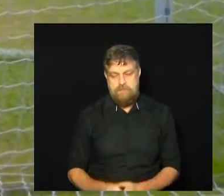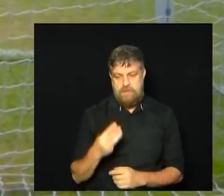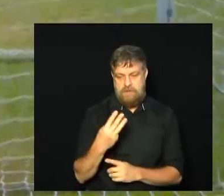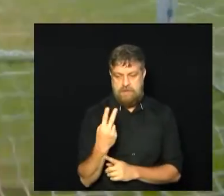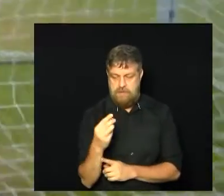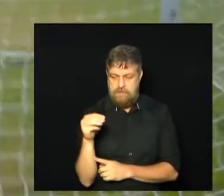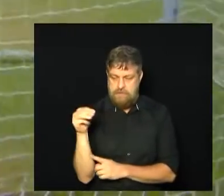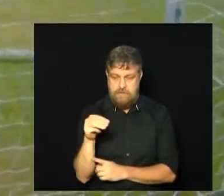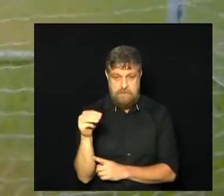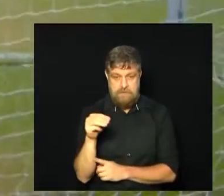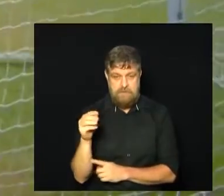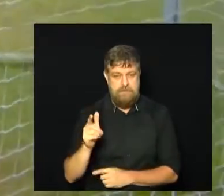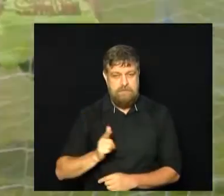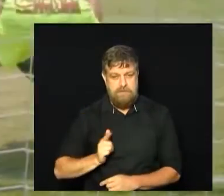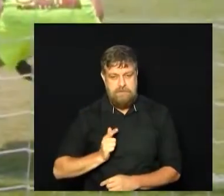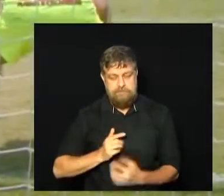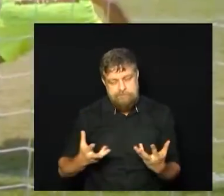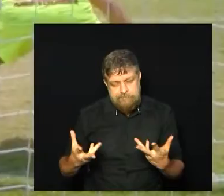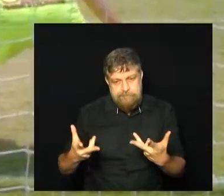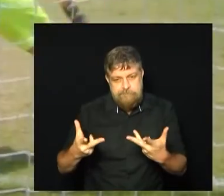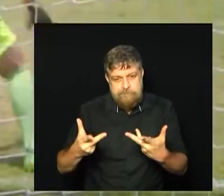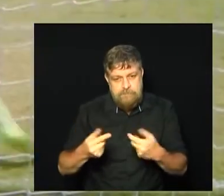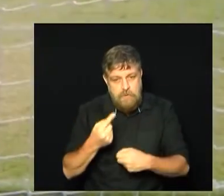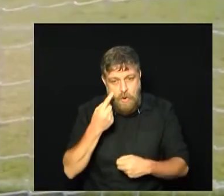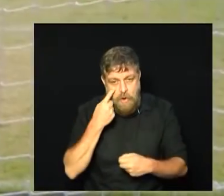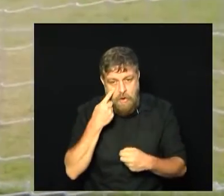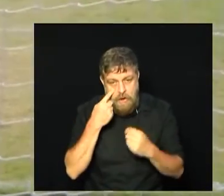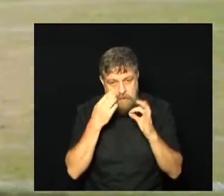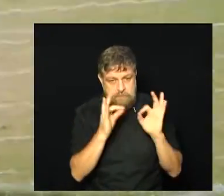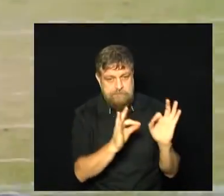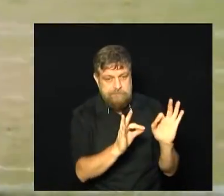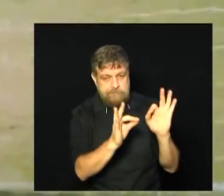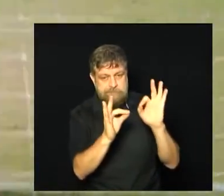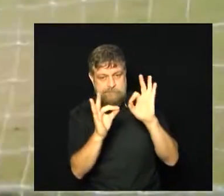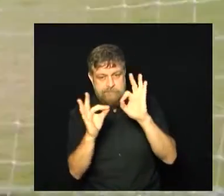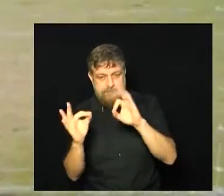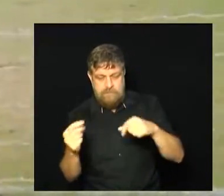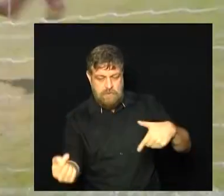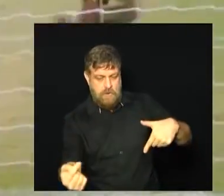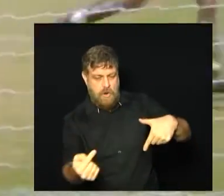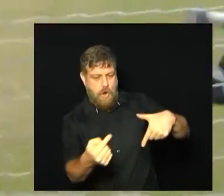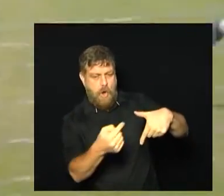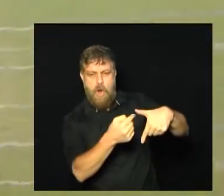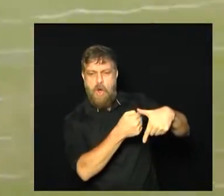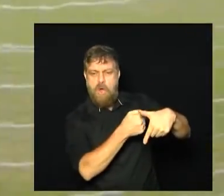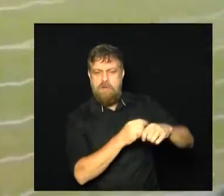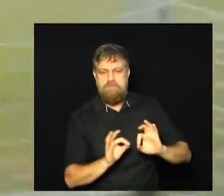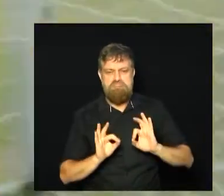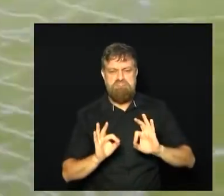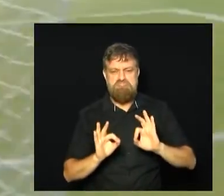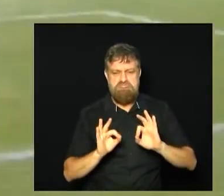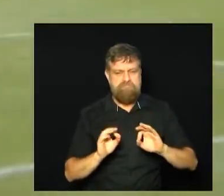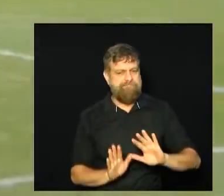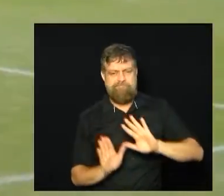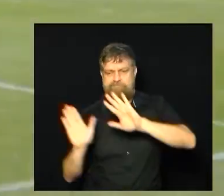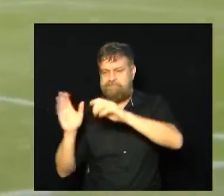32 minutos, com maestria, prestem atenção nesta cobrança de falta, golaço